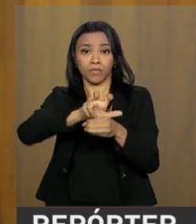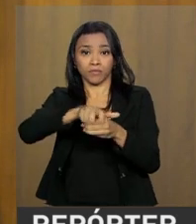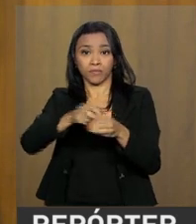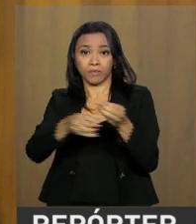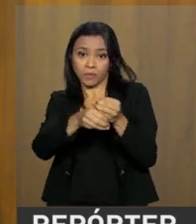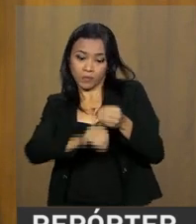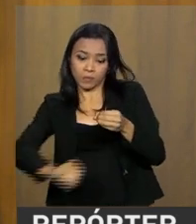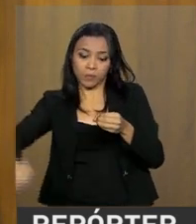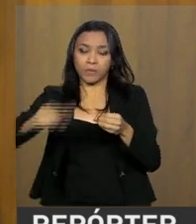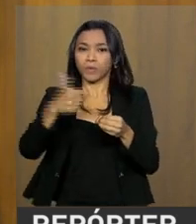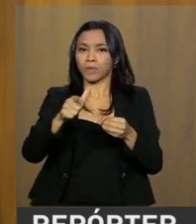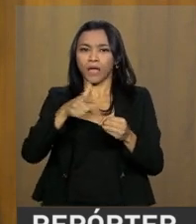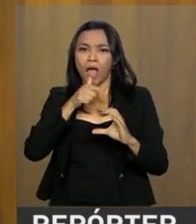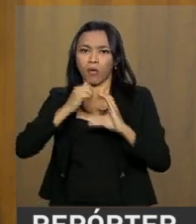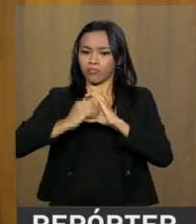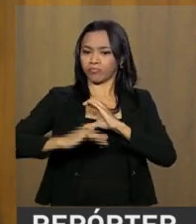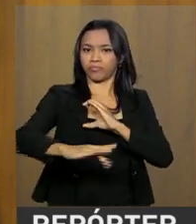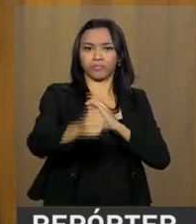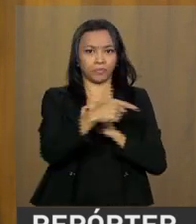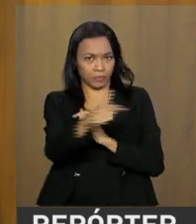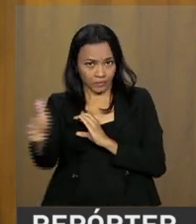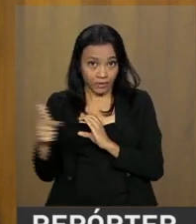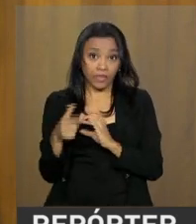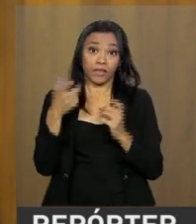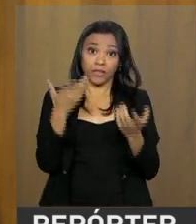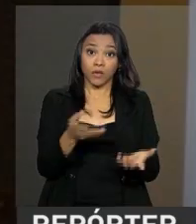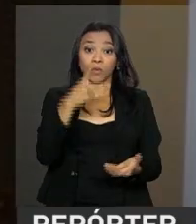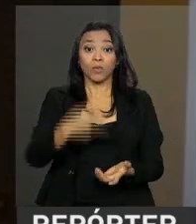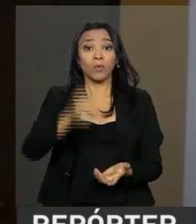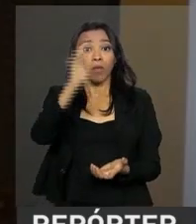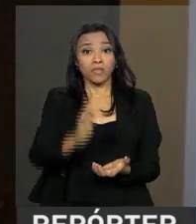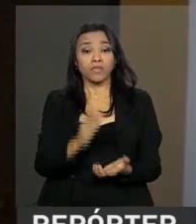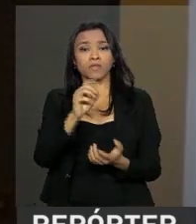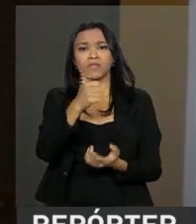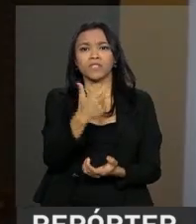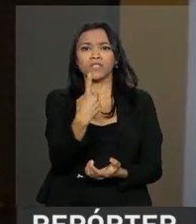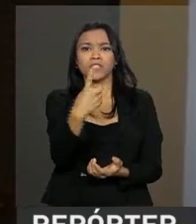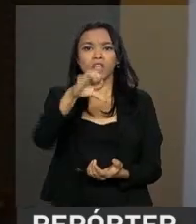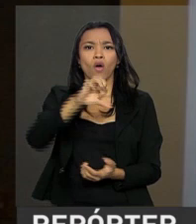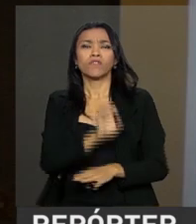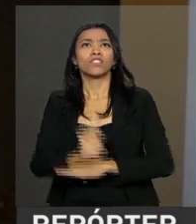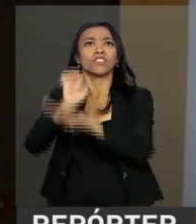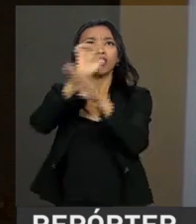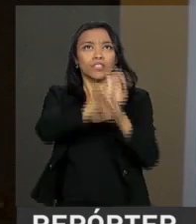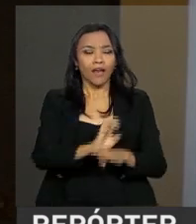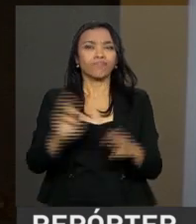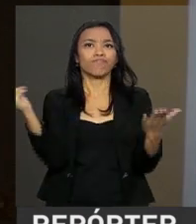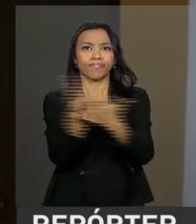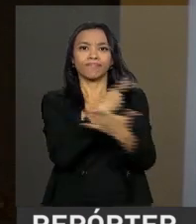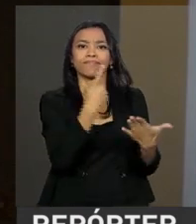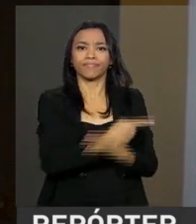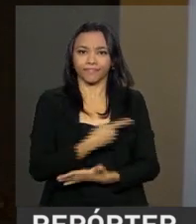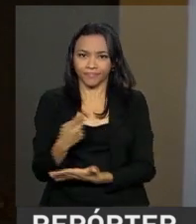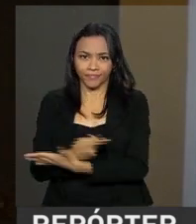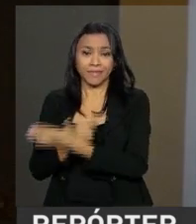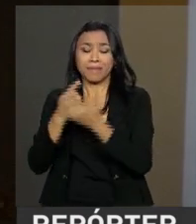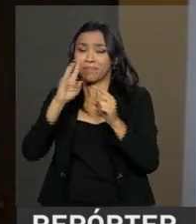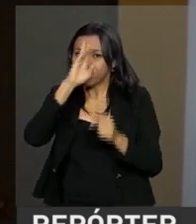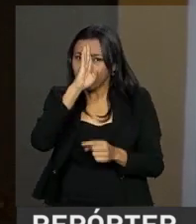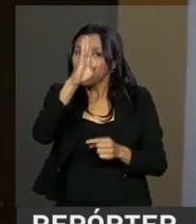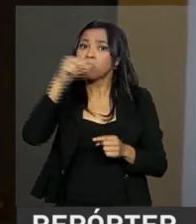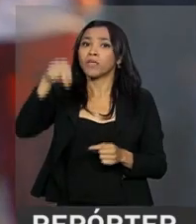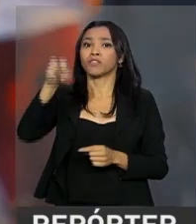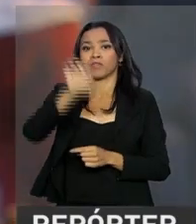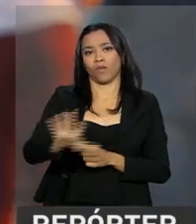todo o mundo são afetadas pela esquistossomose só no Brasil 19 estados apresentam casos especialmente os da região